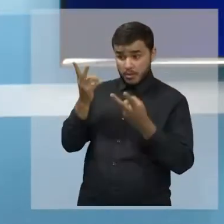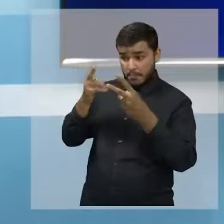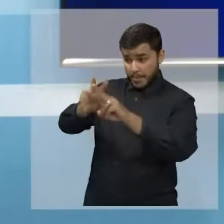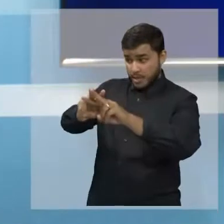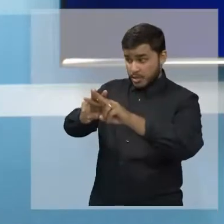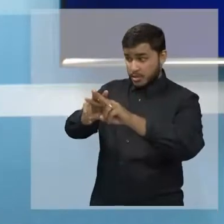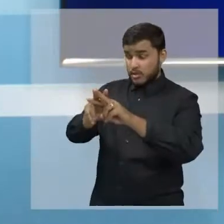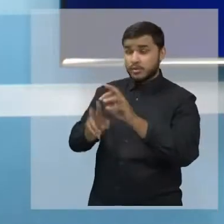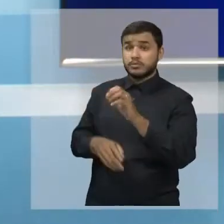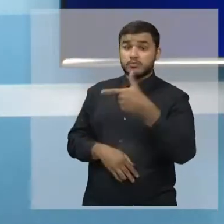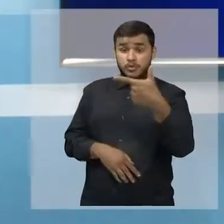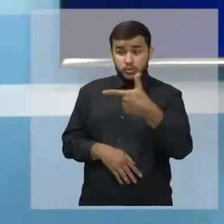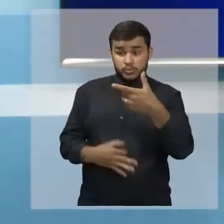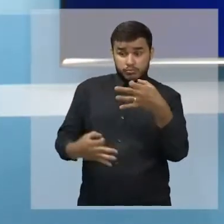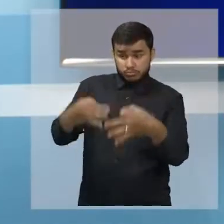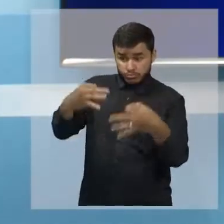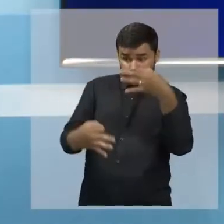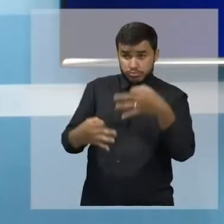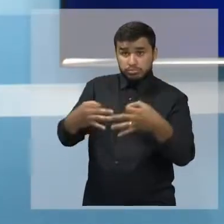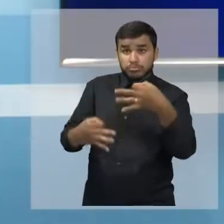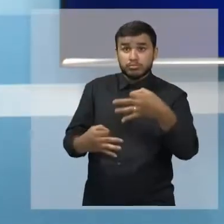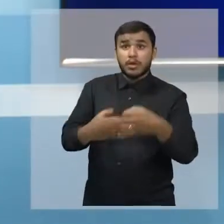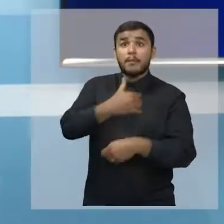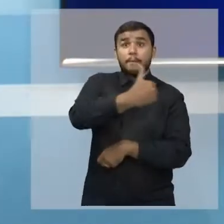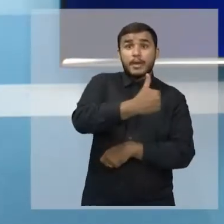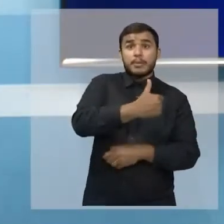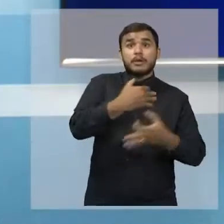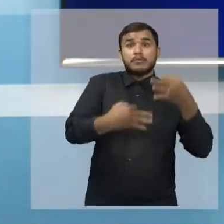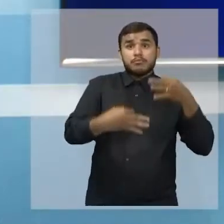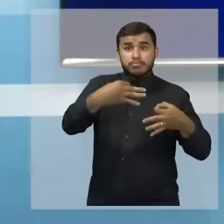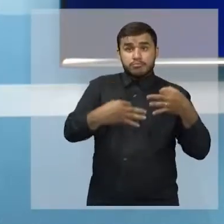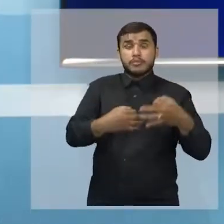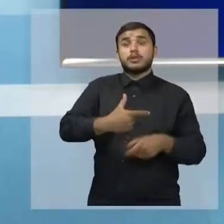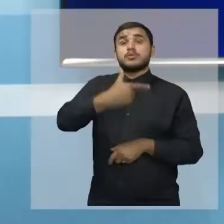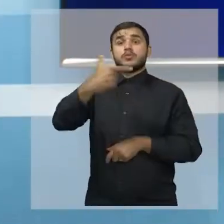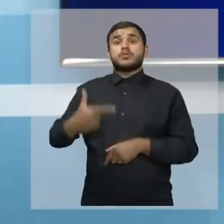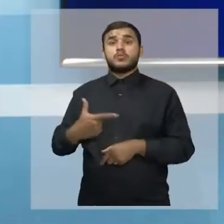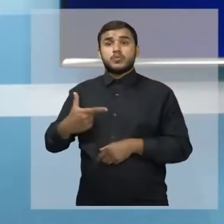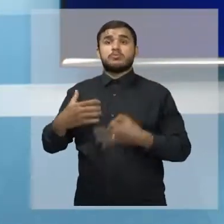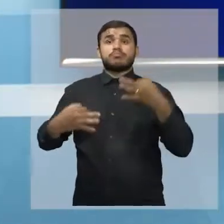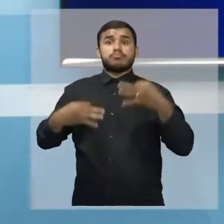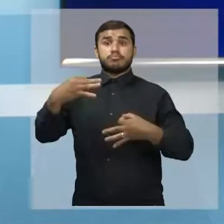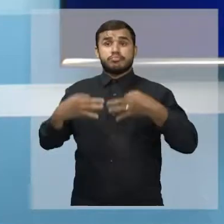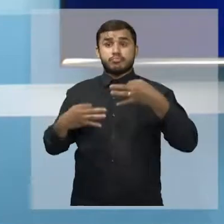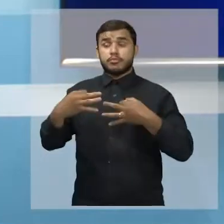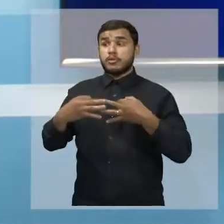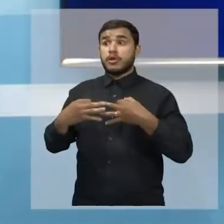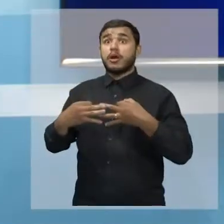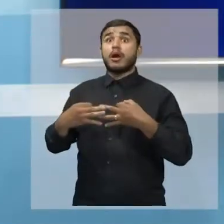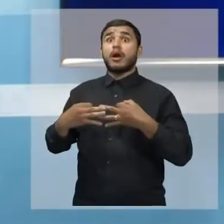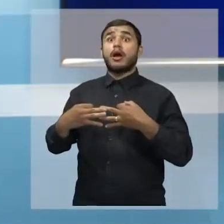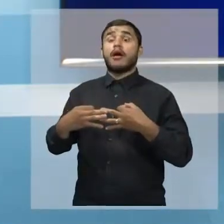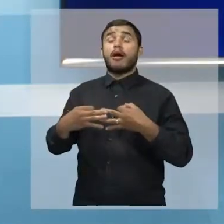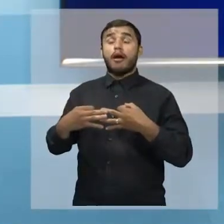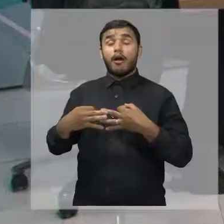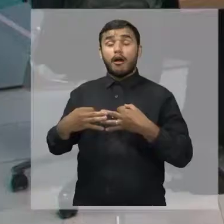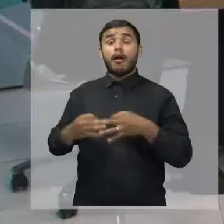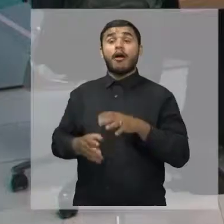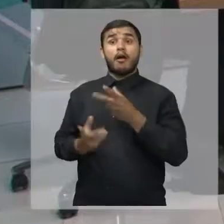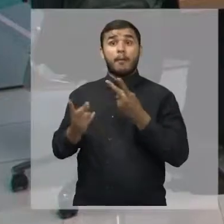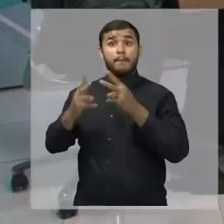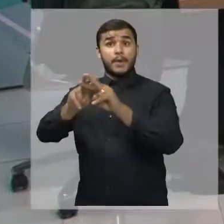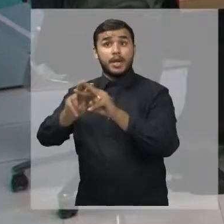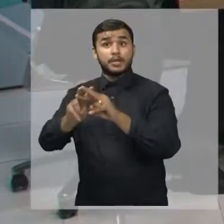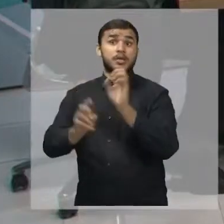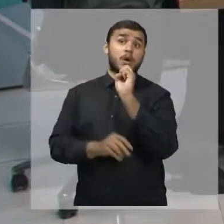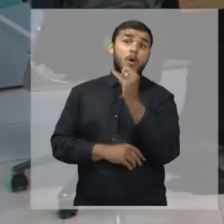segunda instância, em vigor atualmente. Discute-se agora o mérito. O voto da ministra Rosa